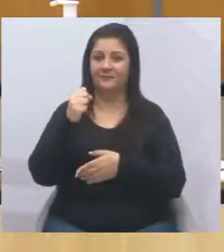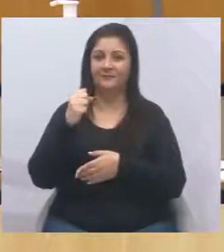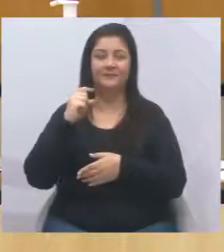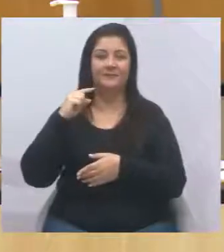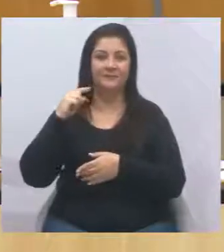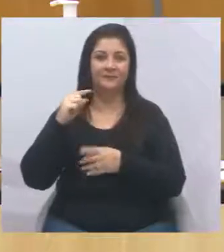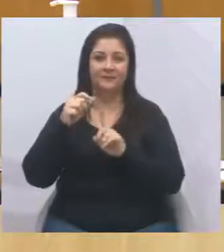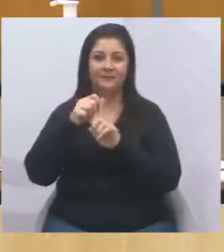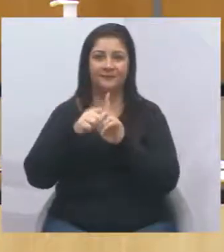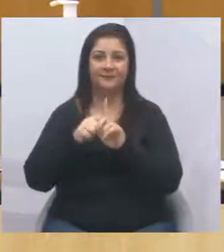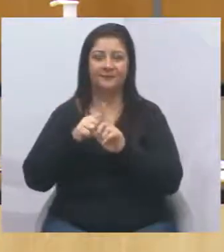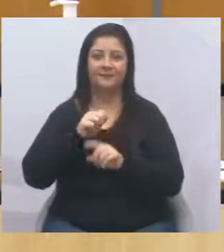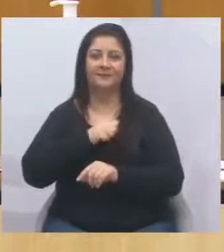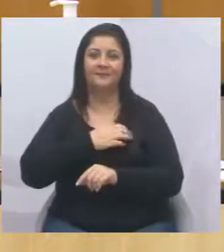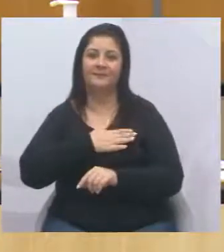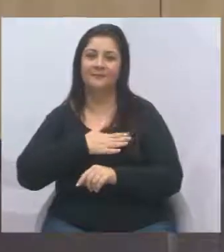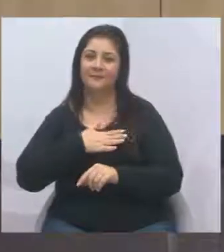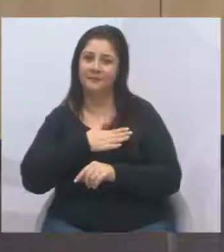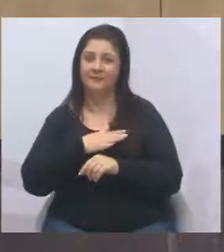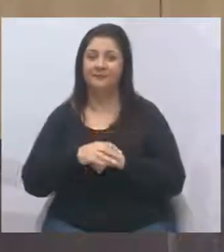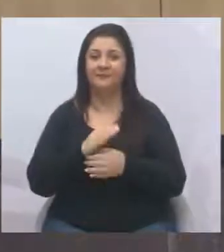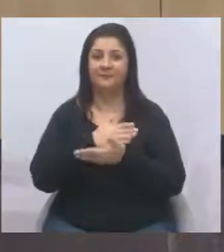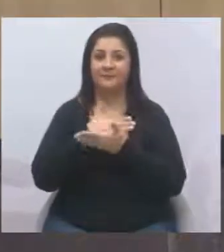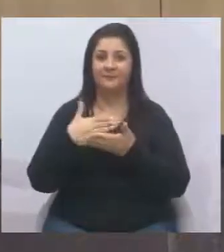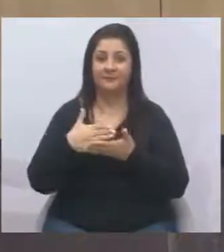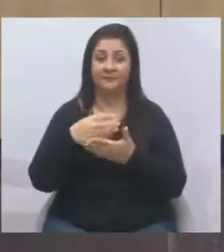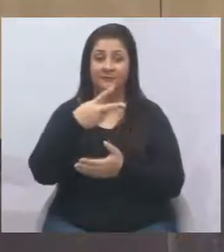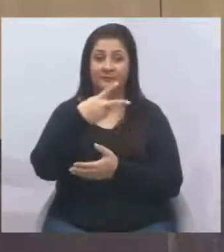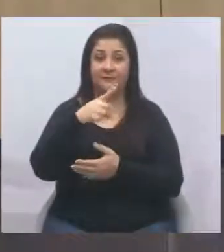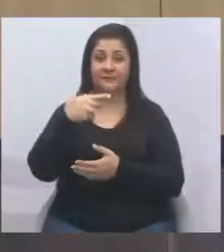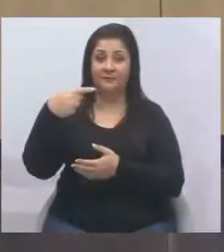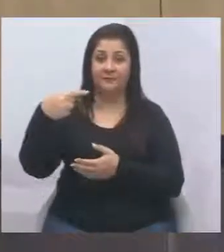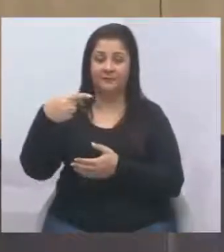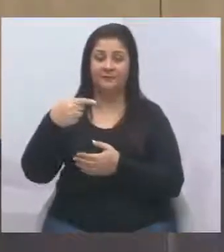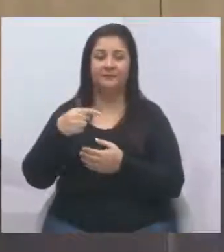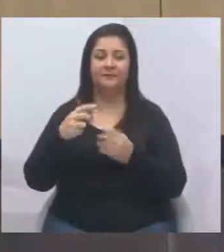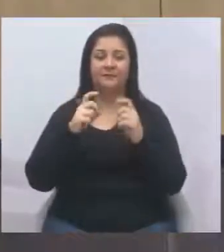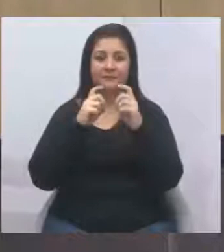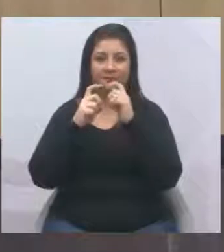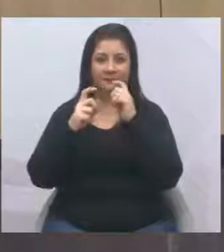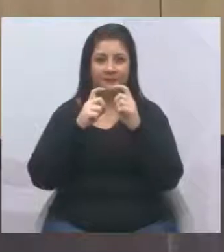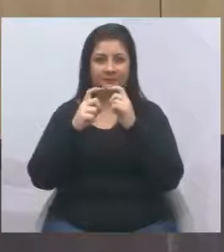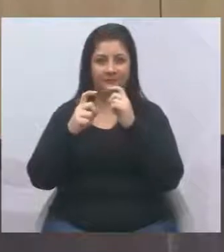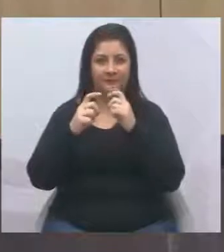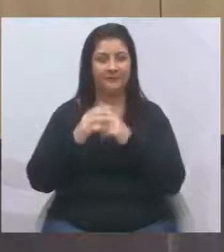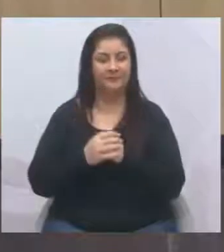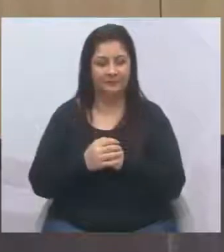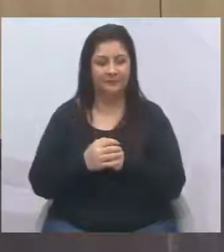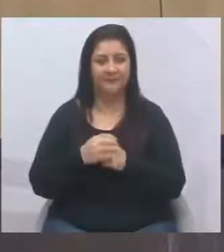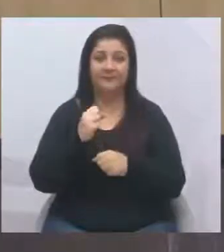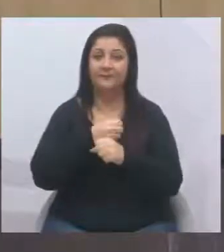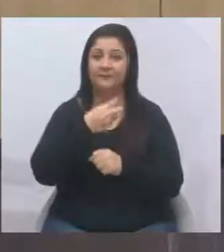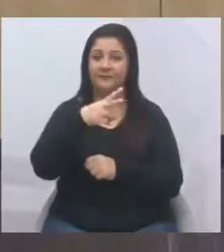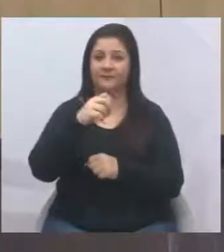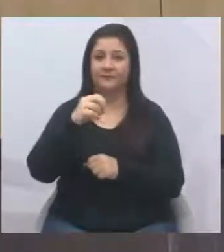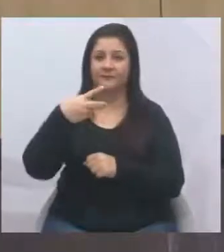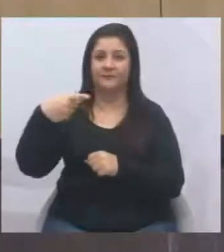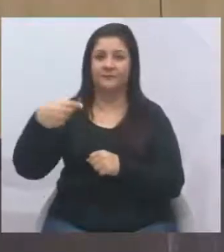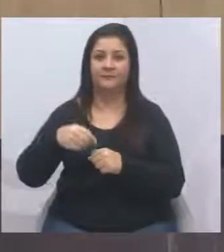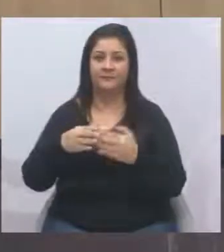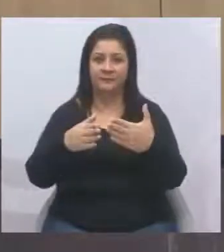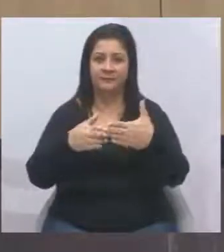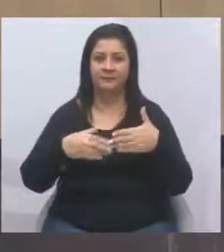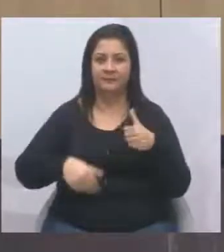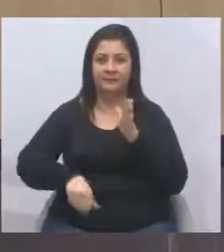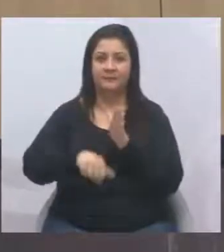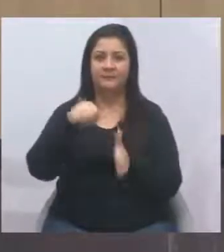agosto, às 9h15, para darmos início à 21ª sessão ordinária do ano de 2021, solicito ao primeiro